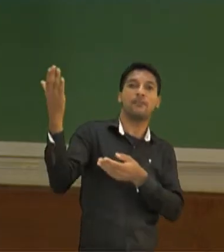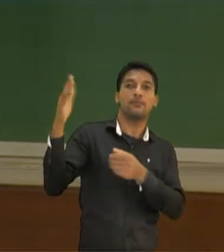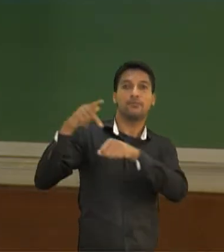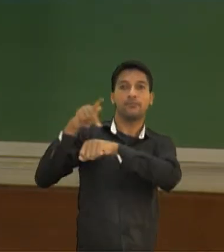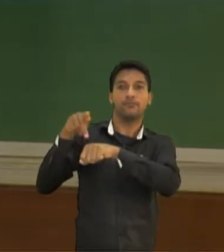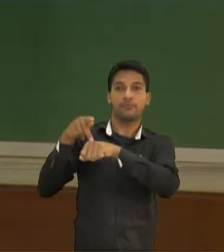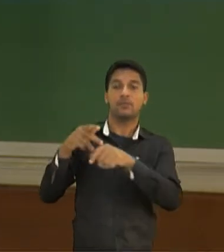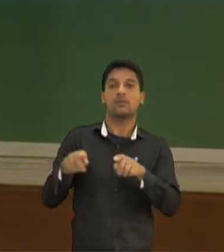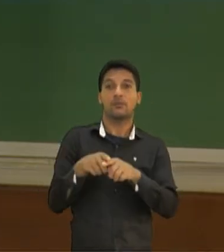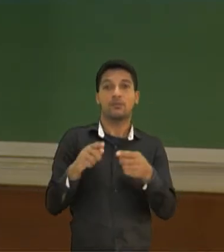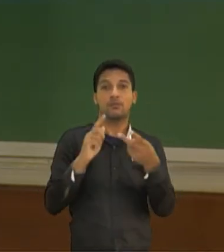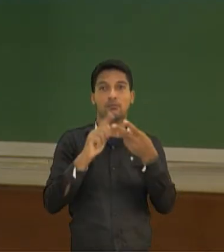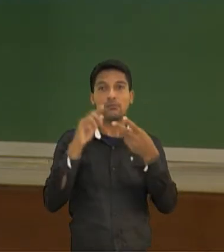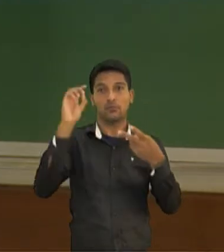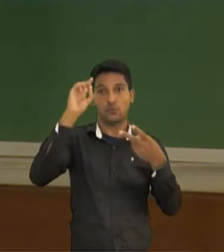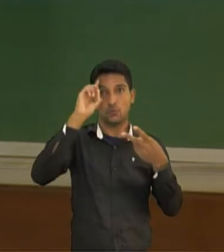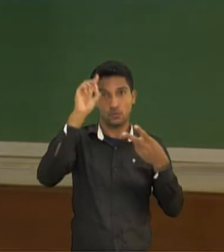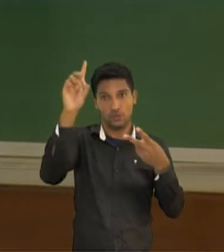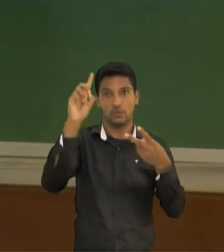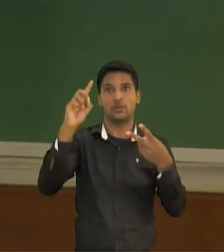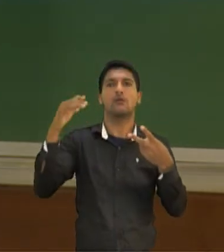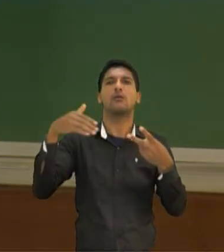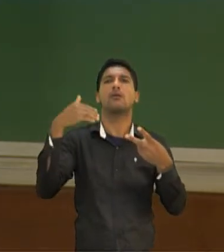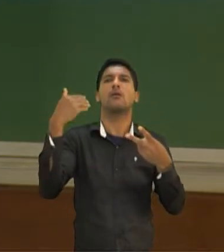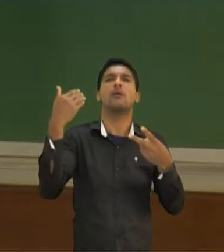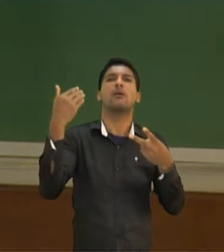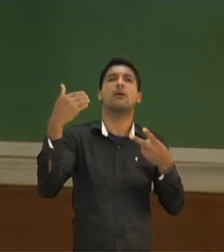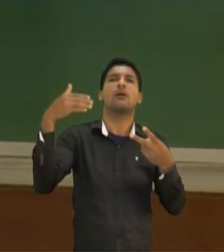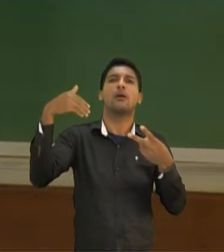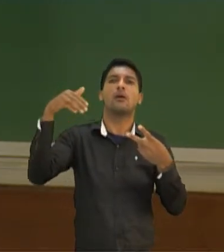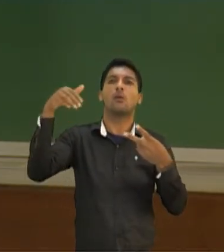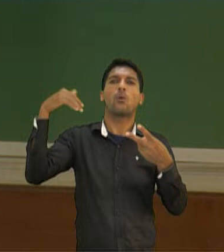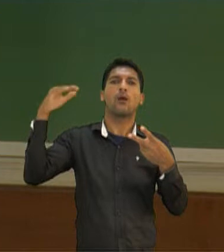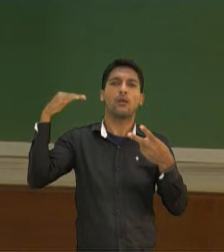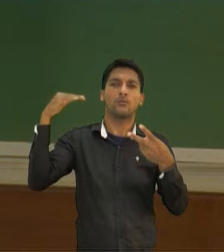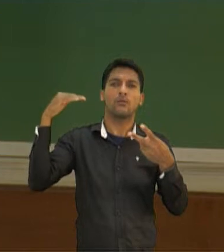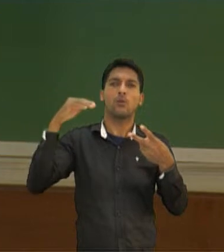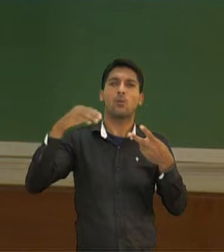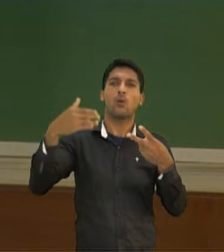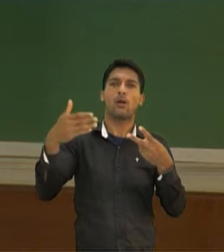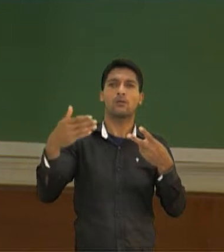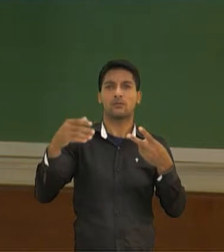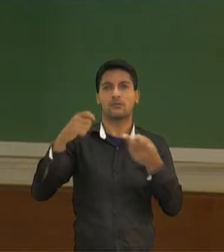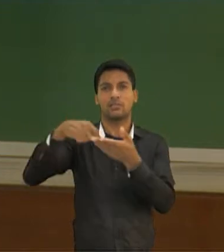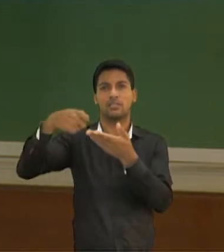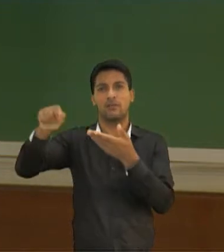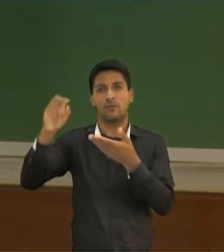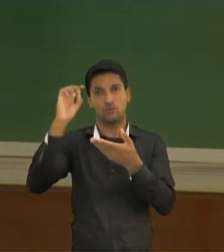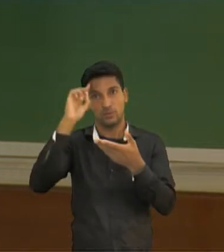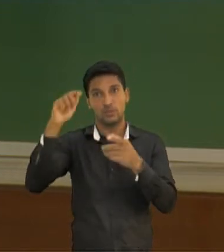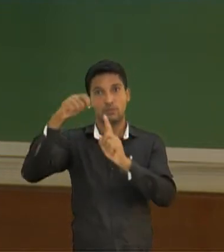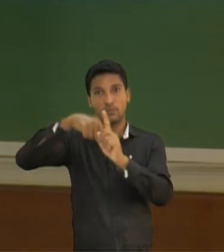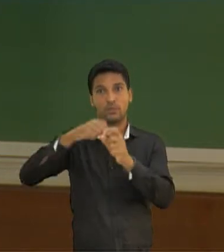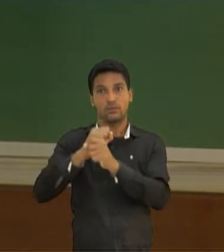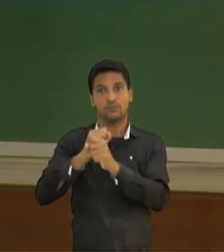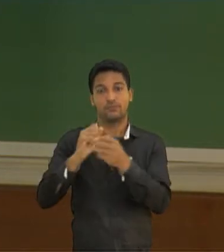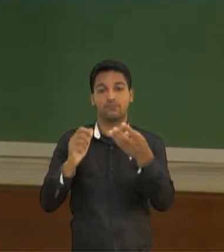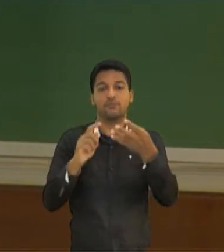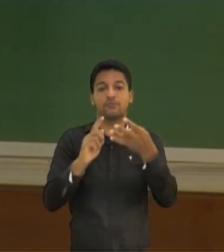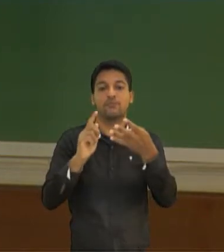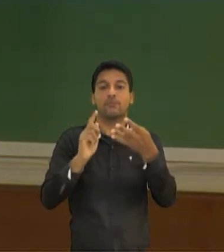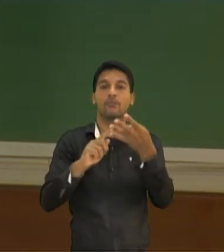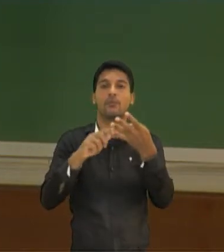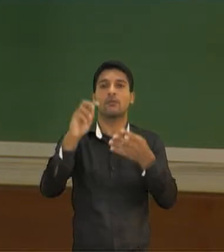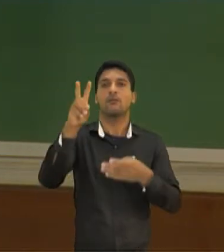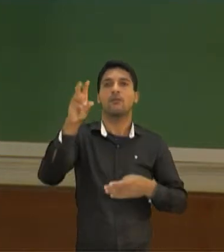data, né? Quando que foi escrita, né? Dia, mês, ano, é importante colocar a data. Vocativo. Vocativo é ali